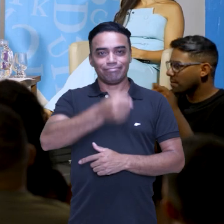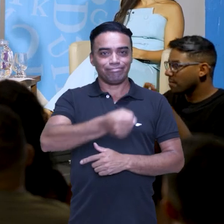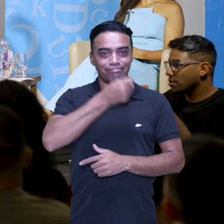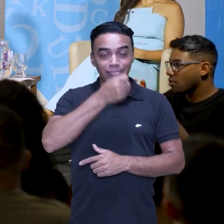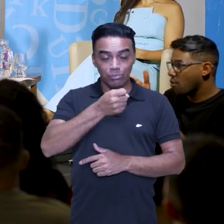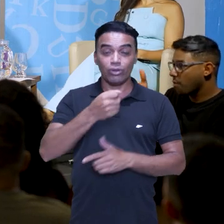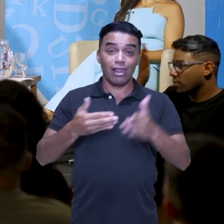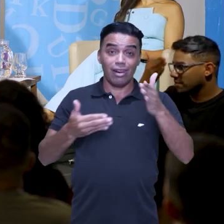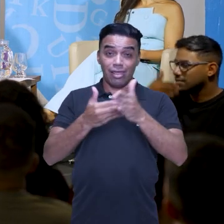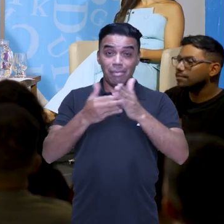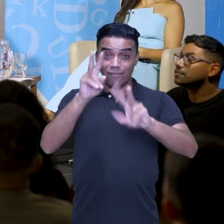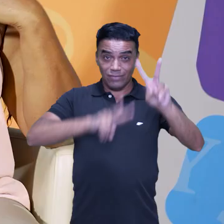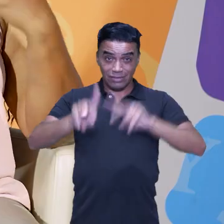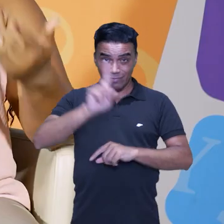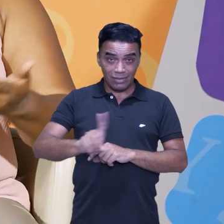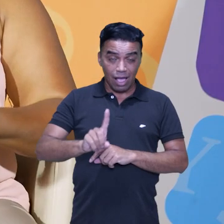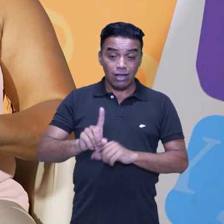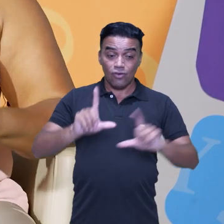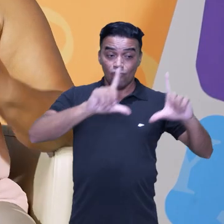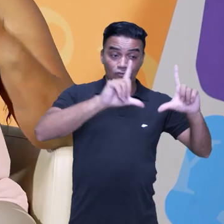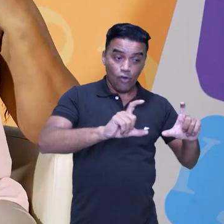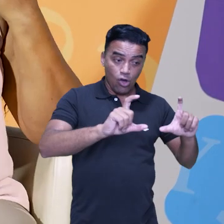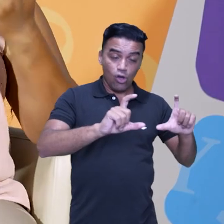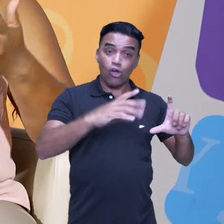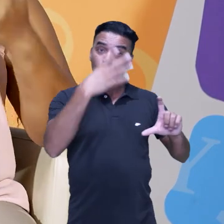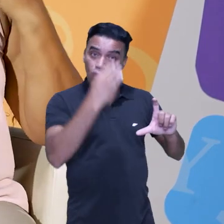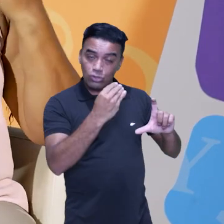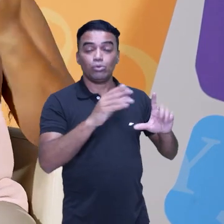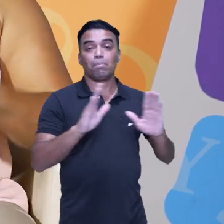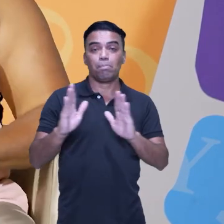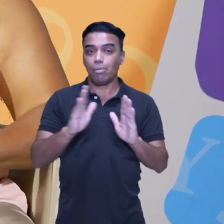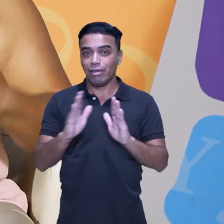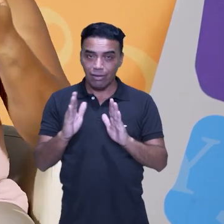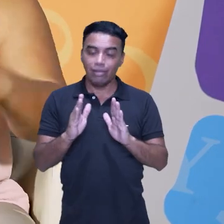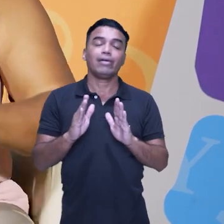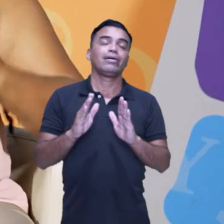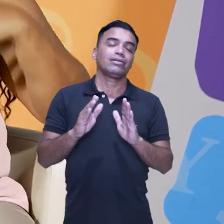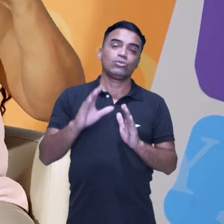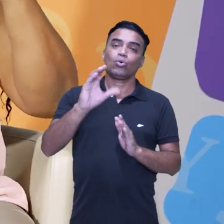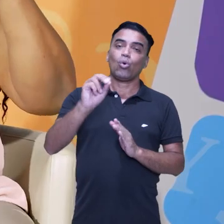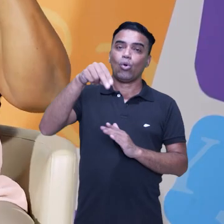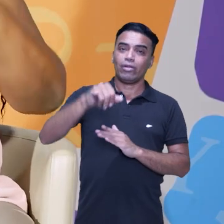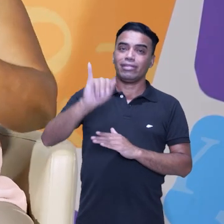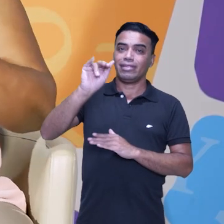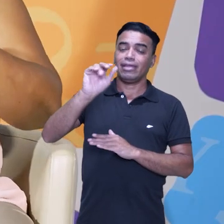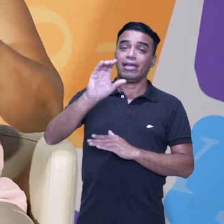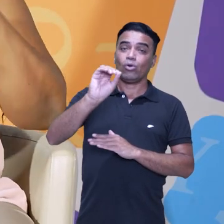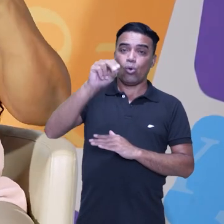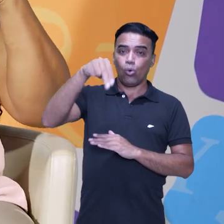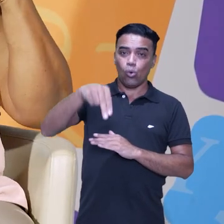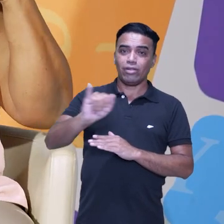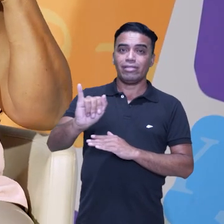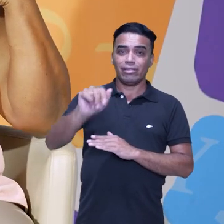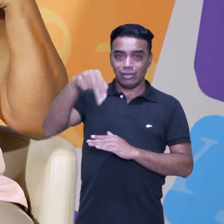Muros Invisíveis, ele tira a foto, tem o momento da foto, né, e o Coninho também fez parte brilhantemente da produção, junto com a